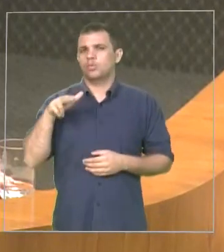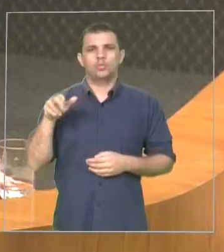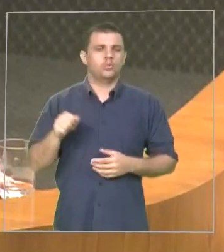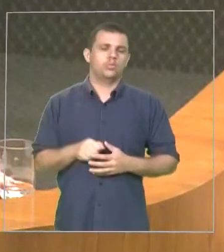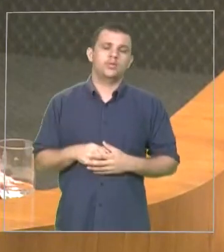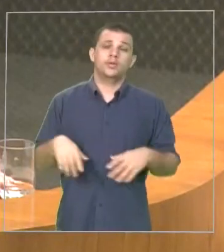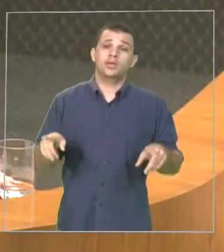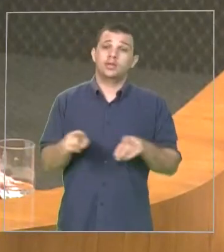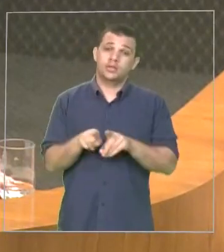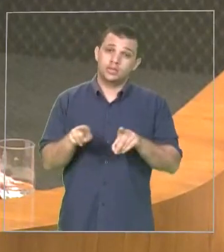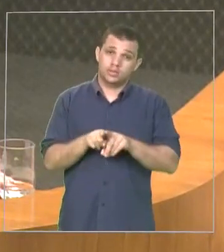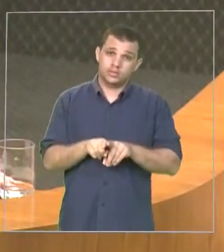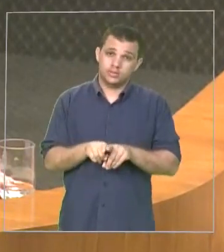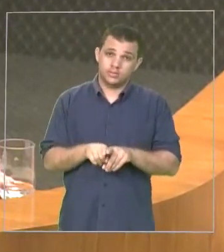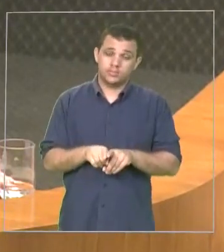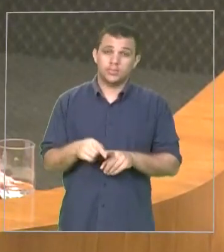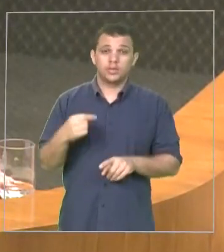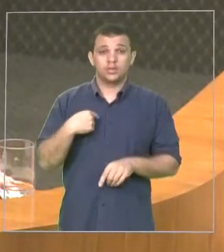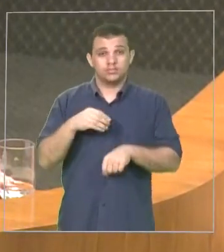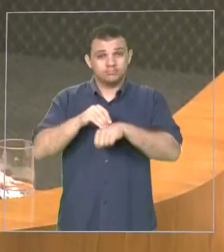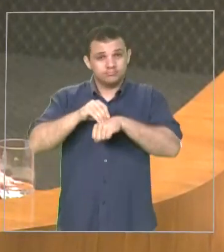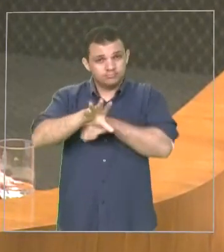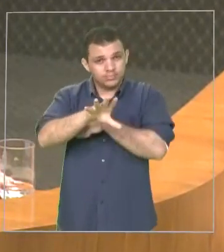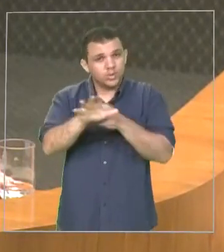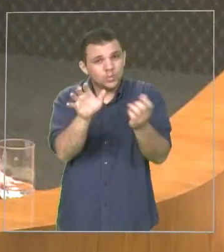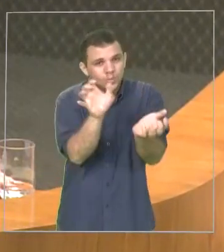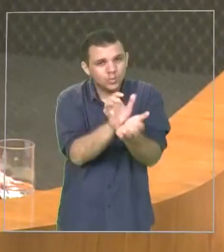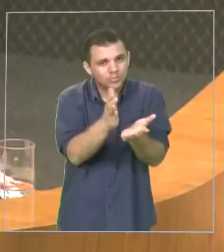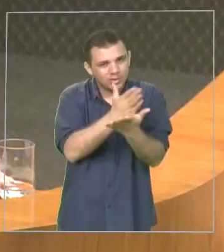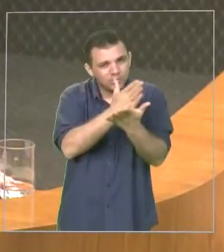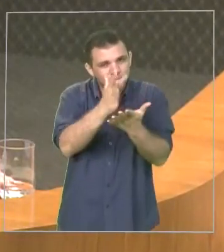para uma parte da oposição.